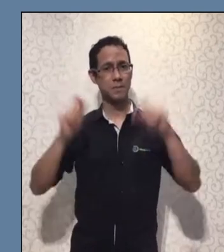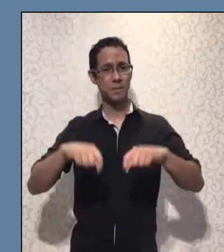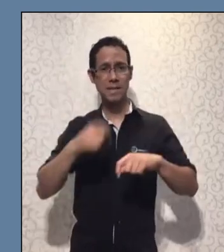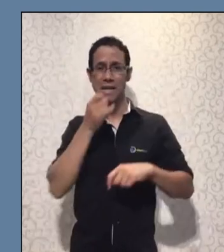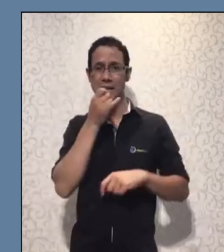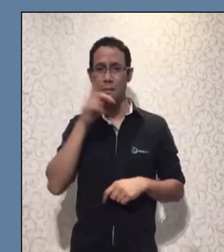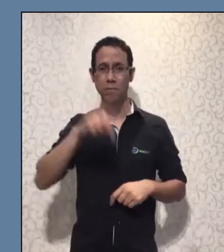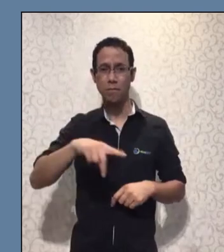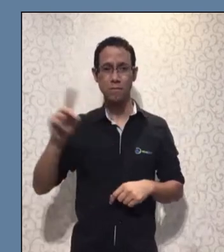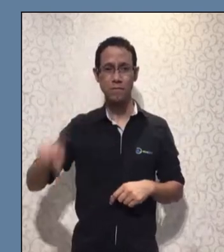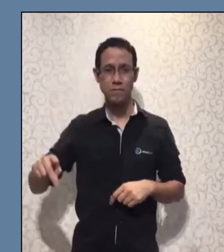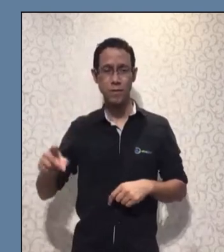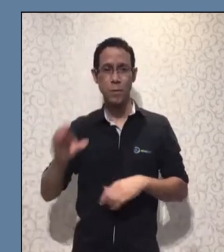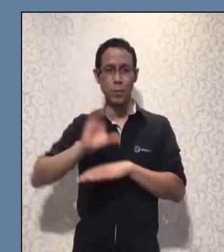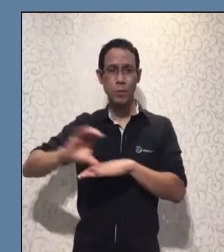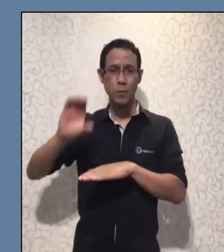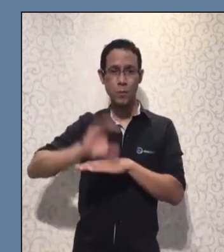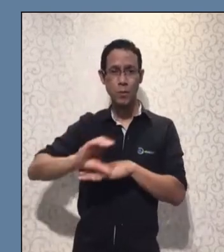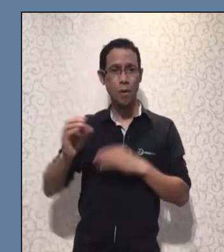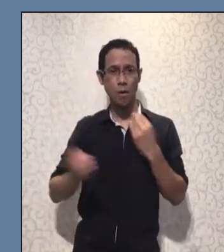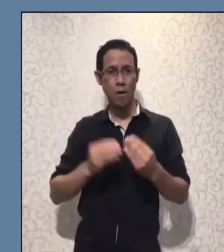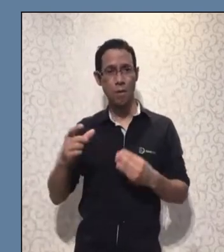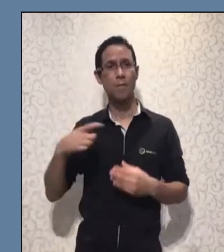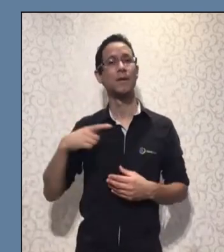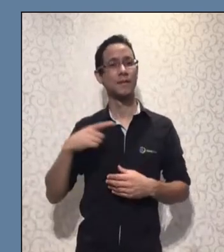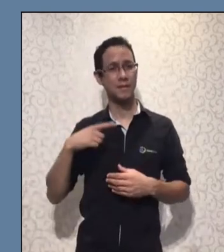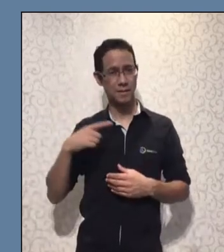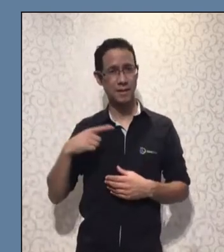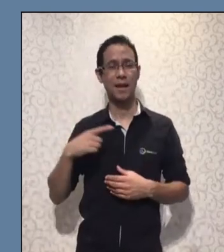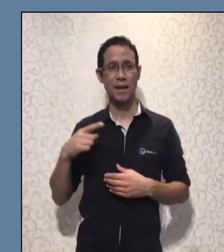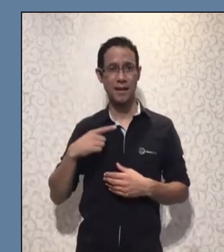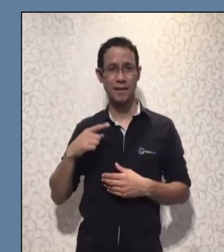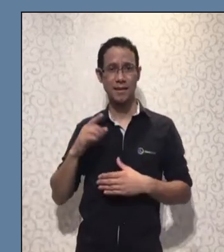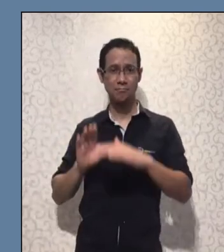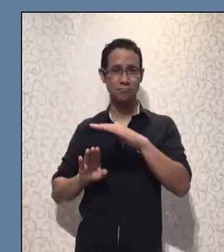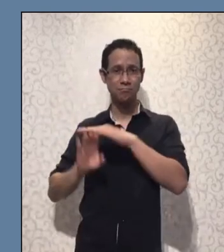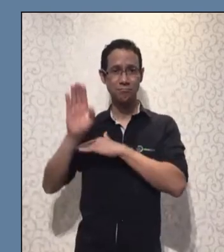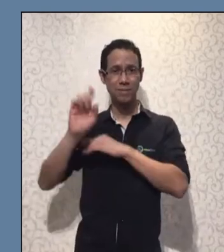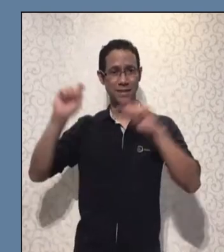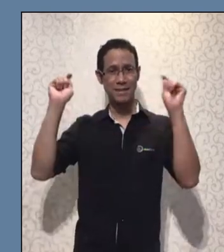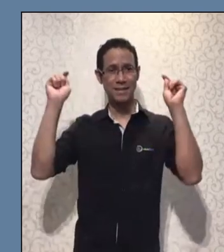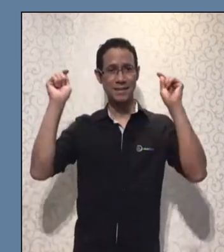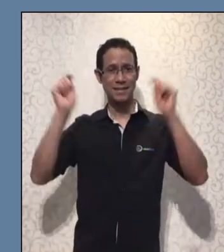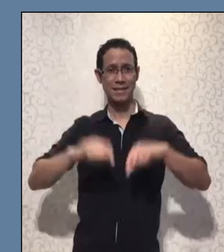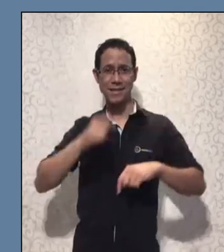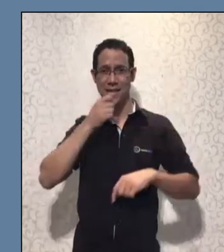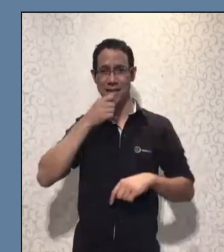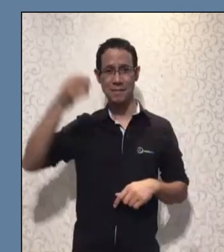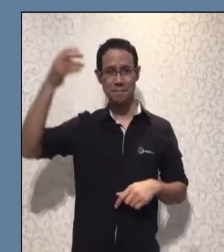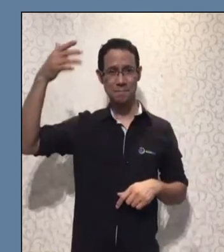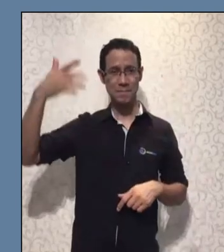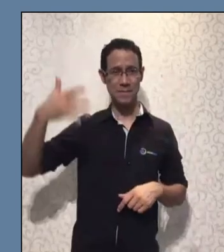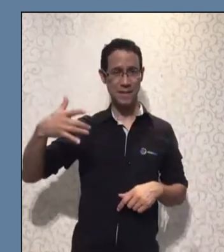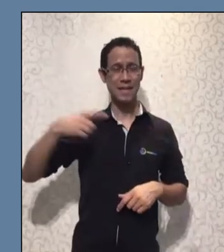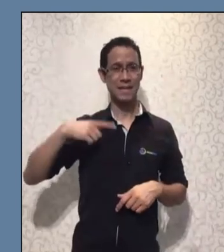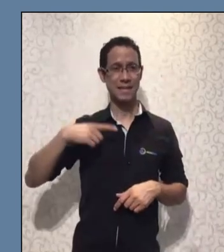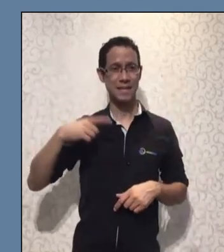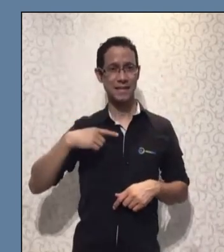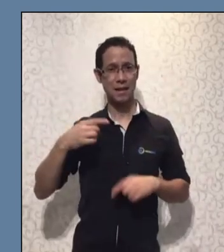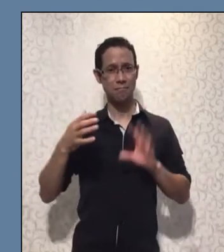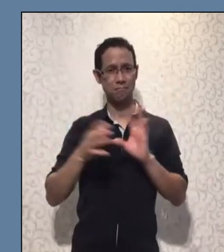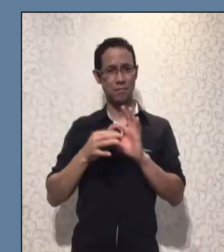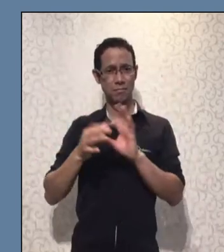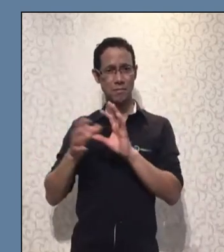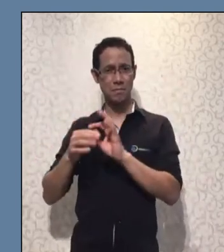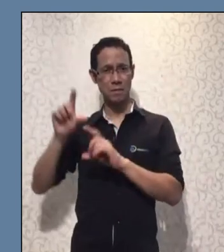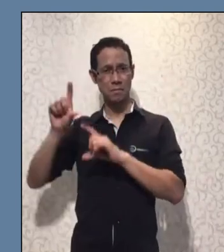tudo isso está numa nuvem do educativo aqui no chat para a gente. Eu também não vou elencar nenhuma delas, porque